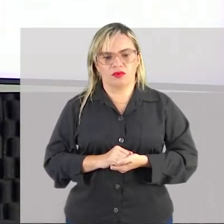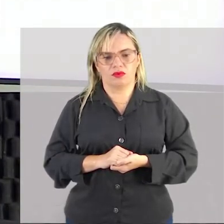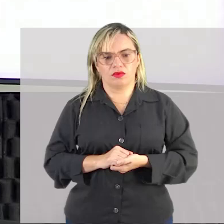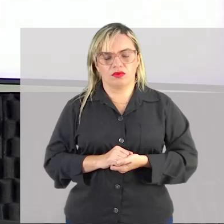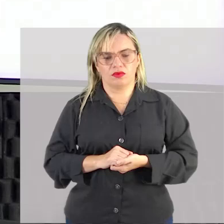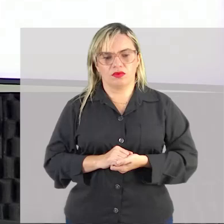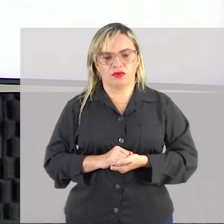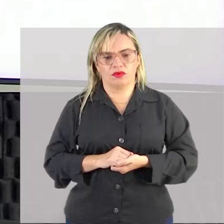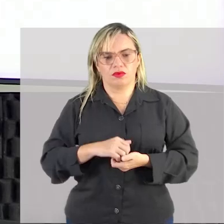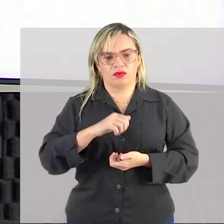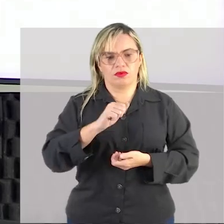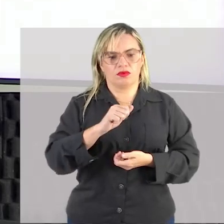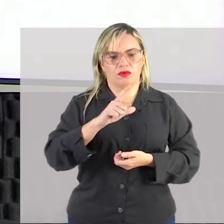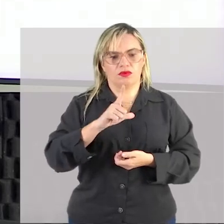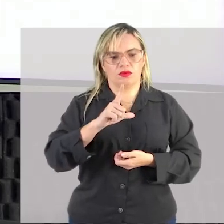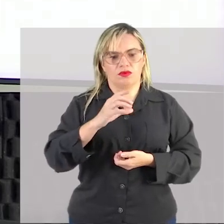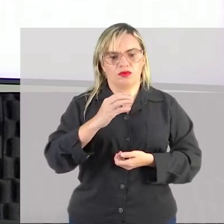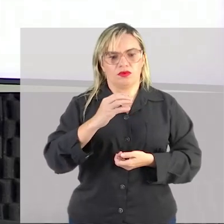o álcool.